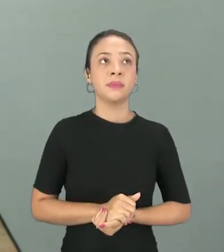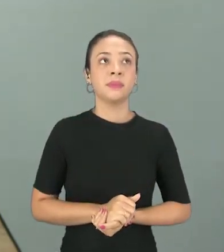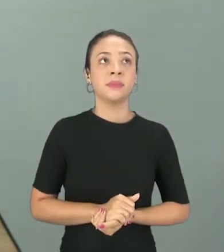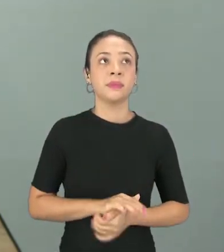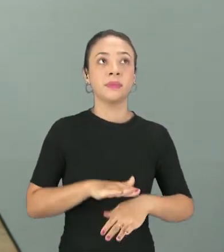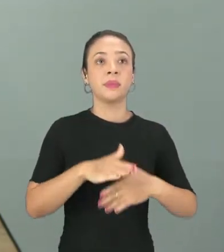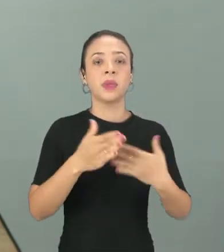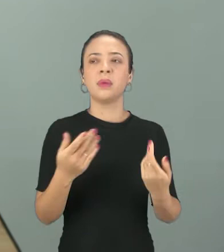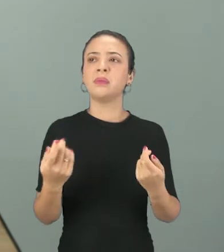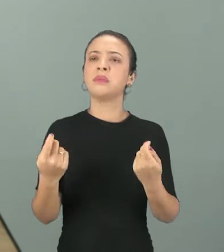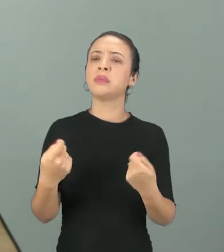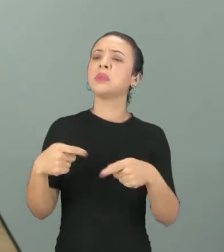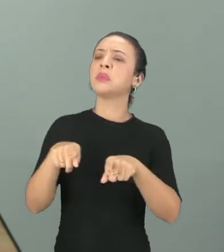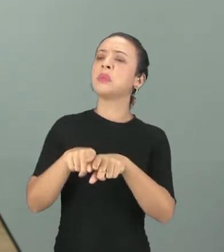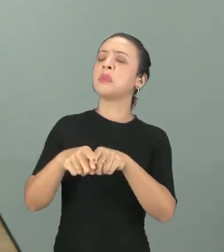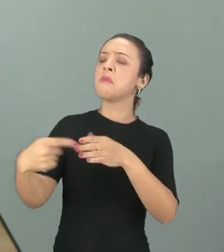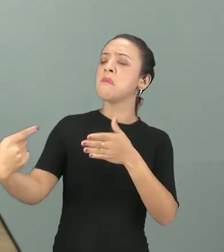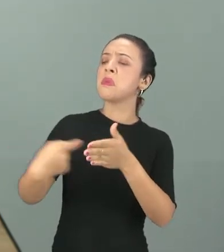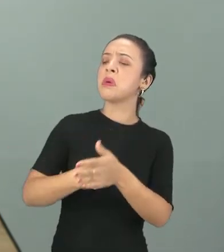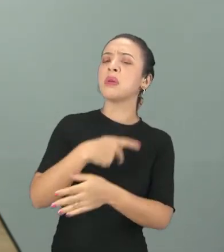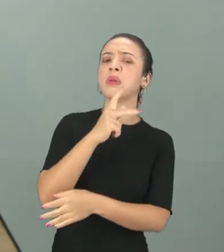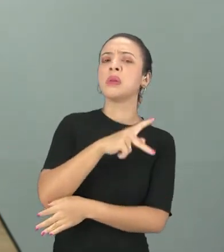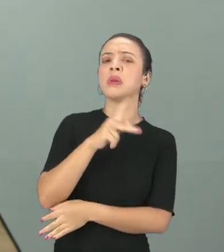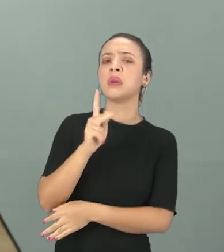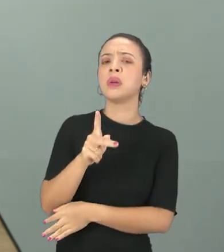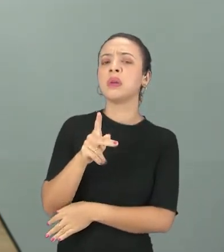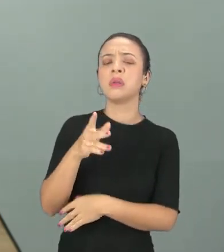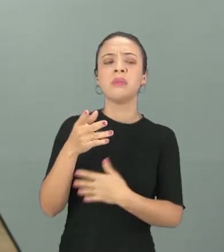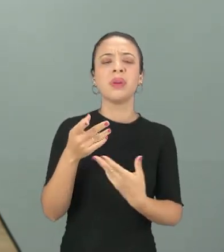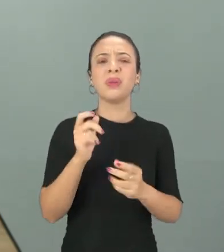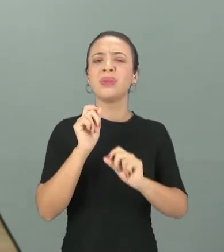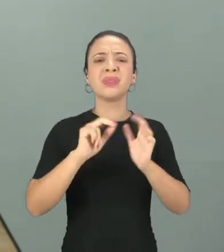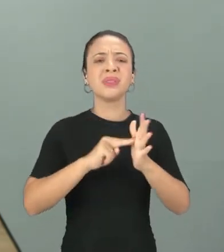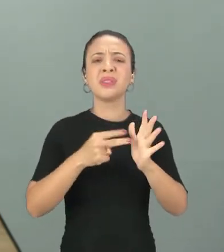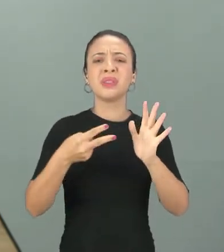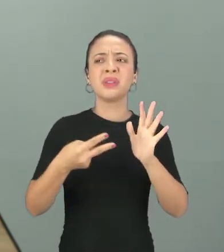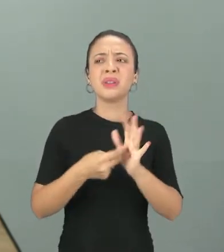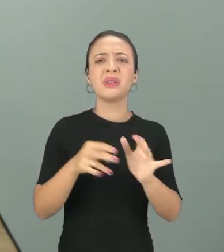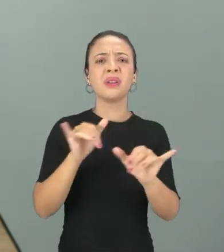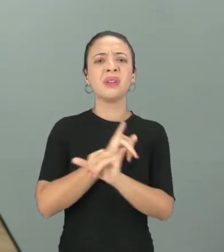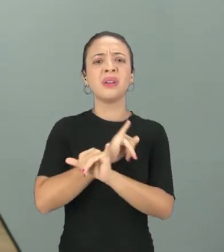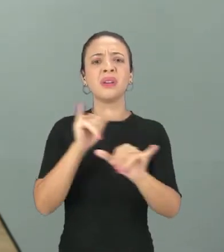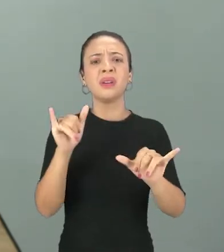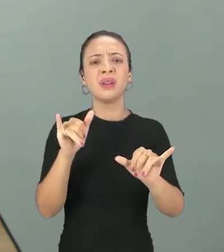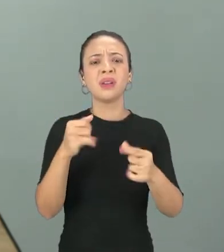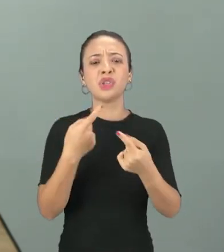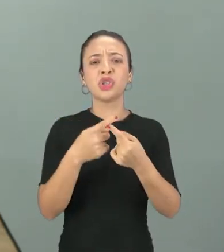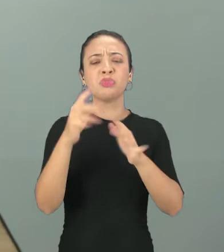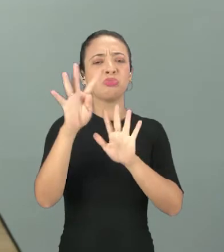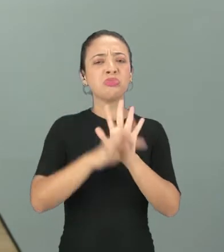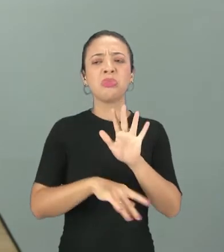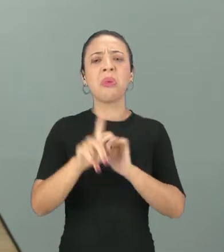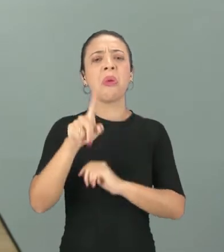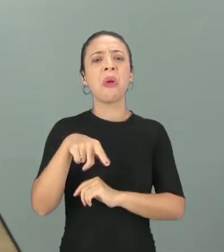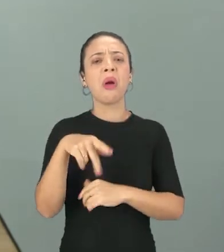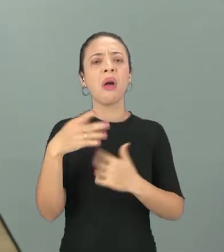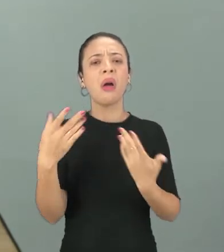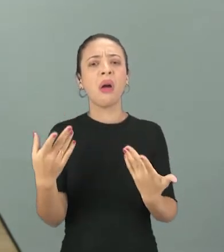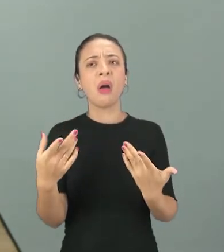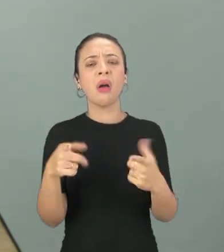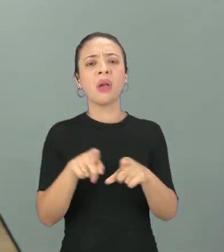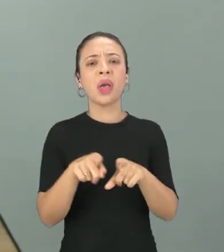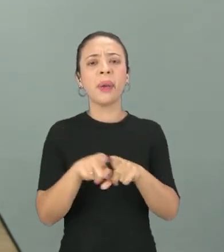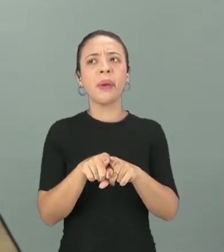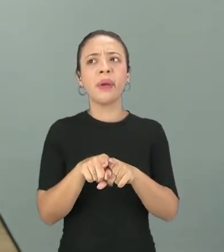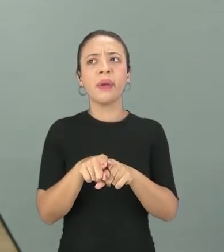vocês podem me perguntar novamente, professora, mas exatamente o que é uma notícia? Que tipo de texto é esse? O que